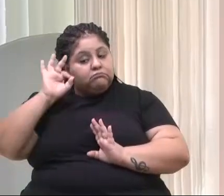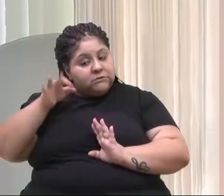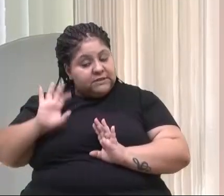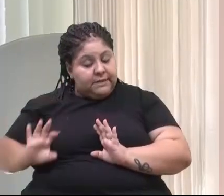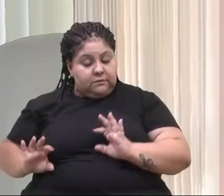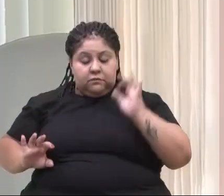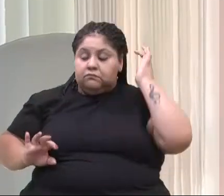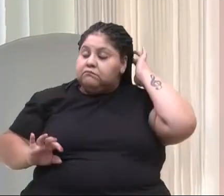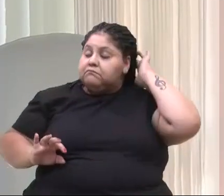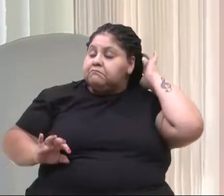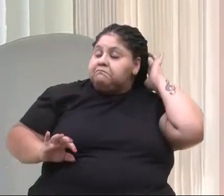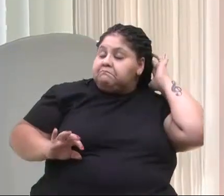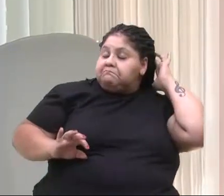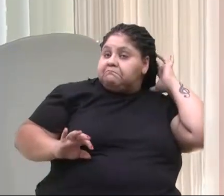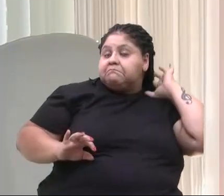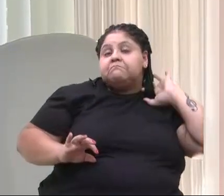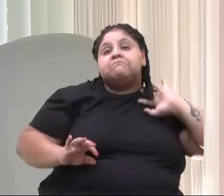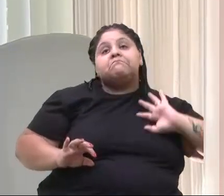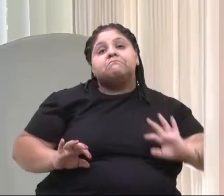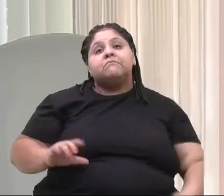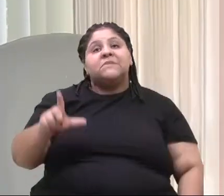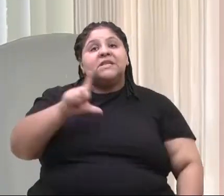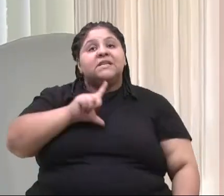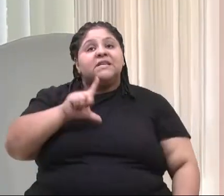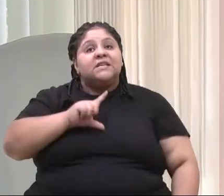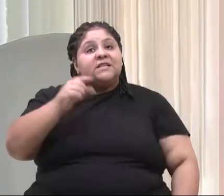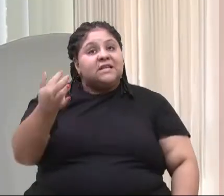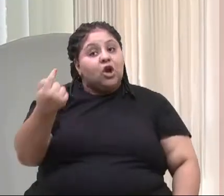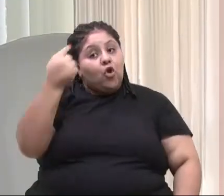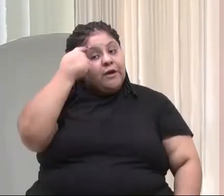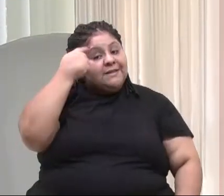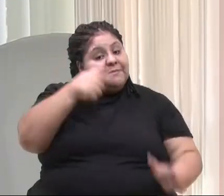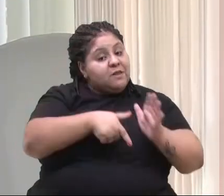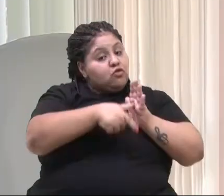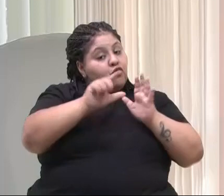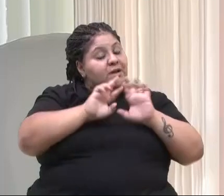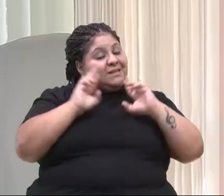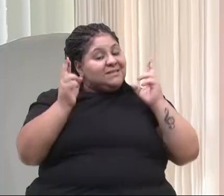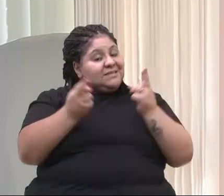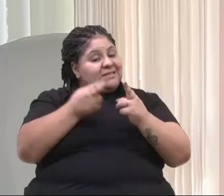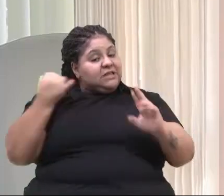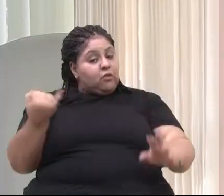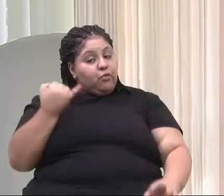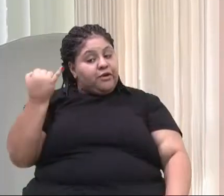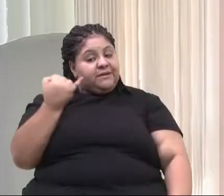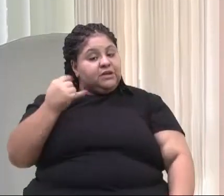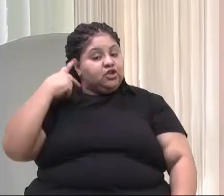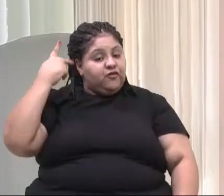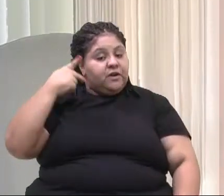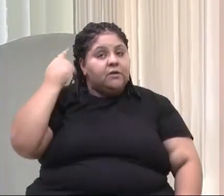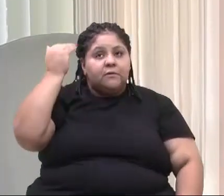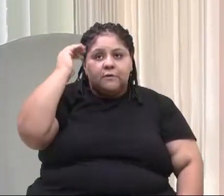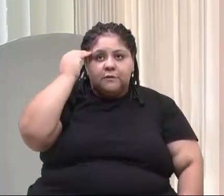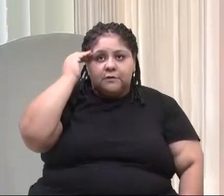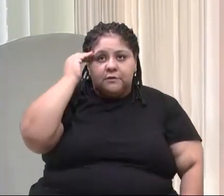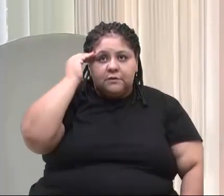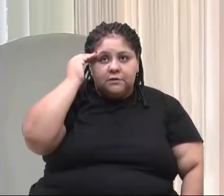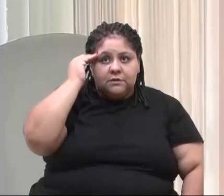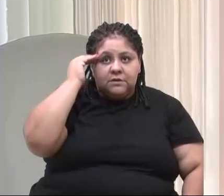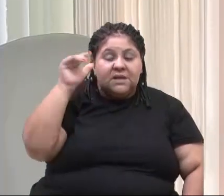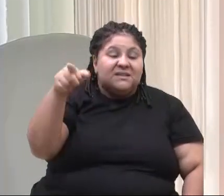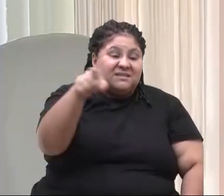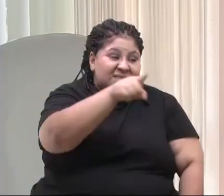e para ter conhecimento antes da sessão, porque é importante o vereador saber. Então, se eu não falei com algum dos vereadores